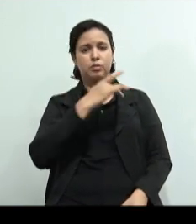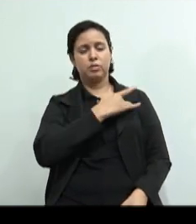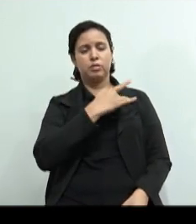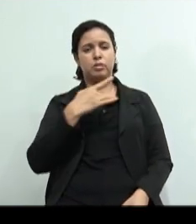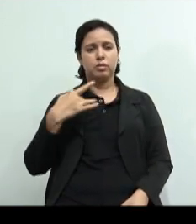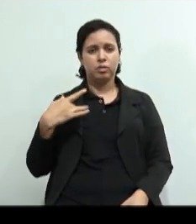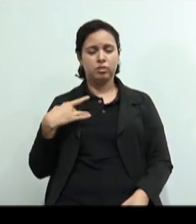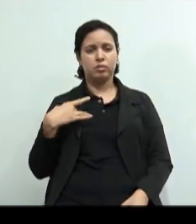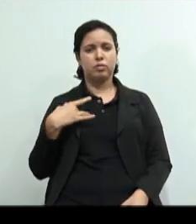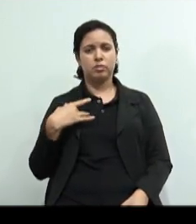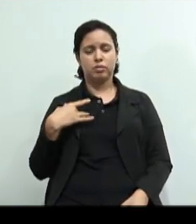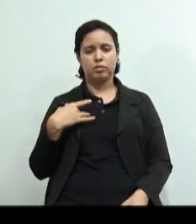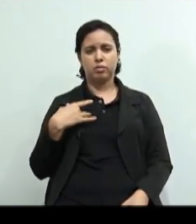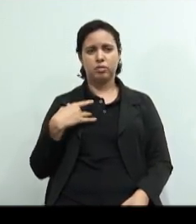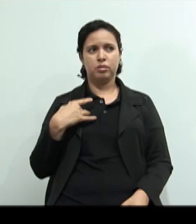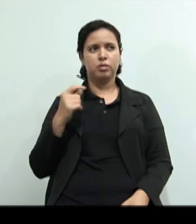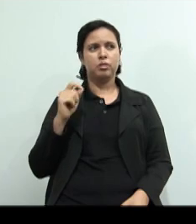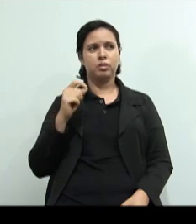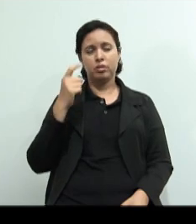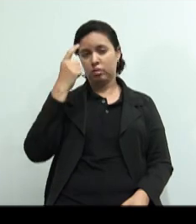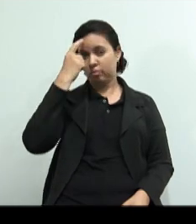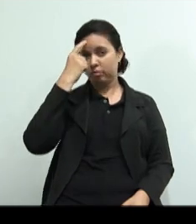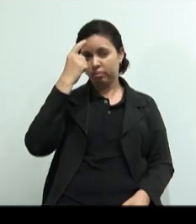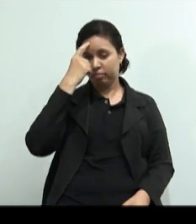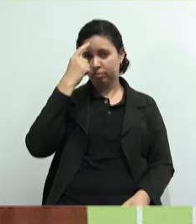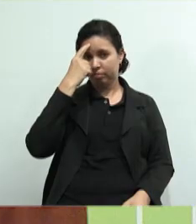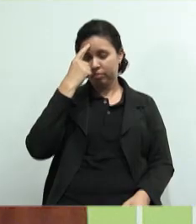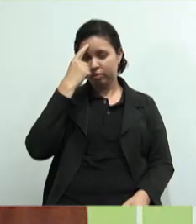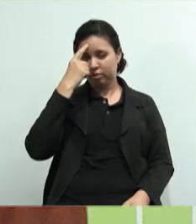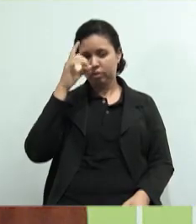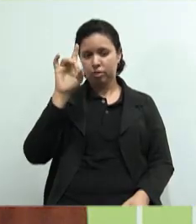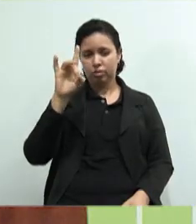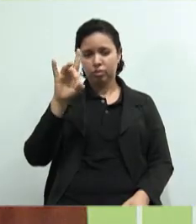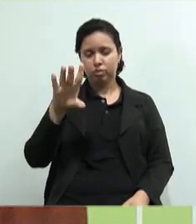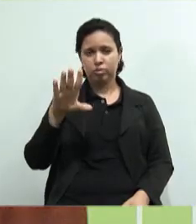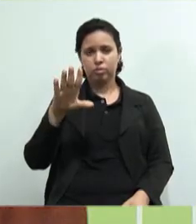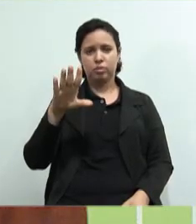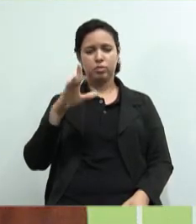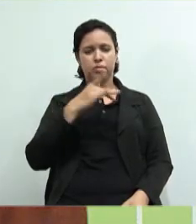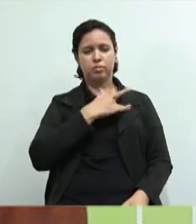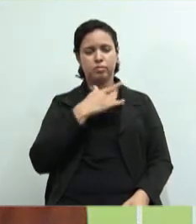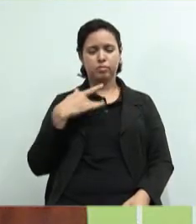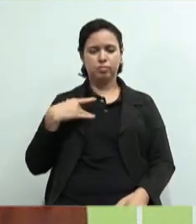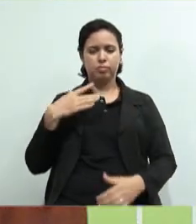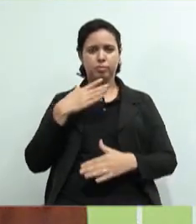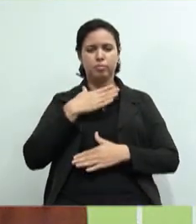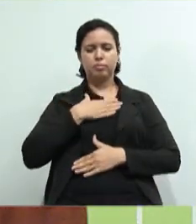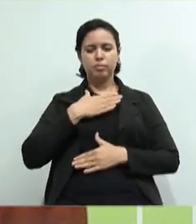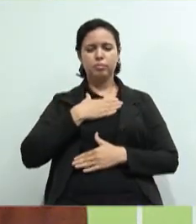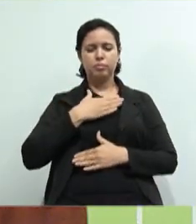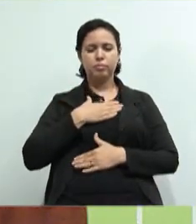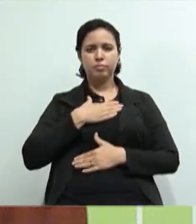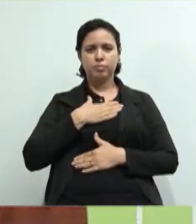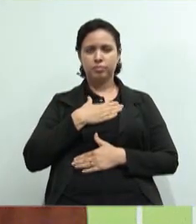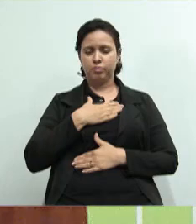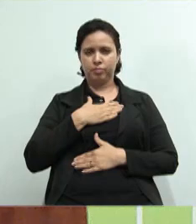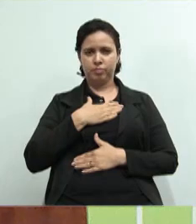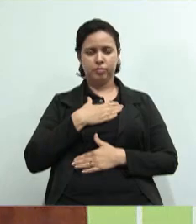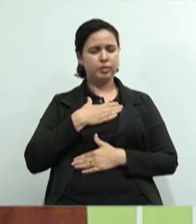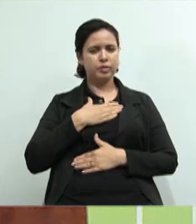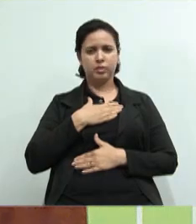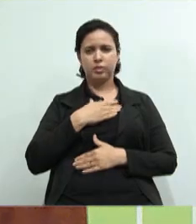saúde emocional também. Não é apenas a saúde física, o bem-estar